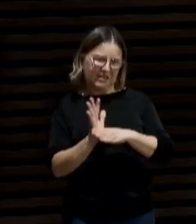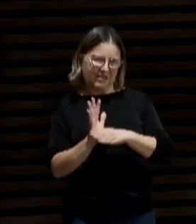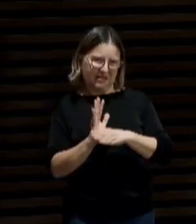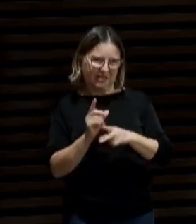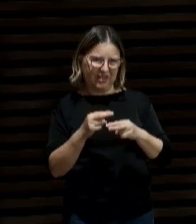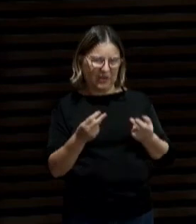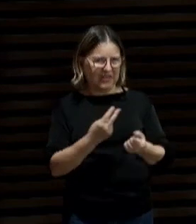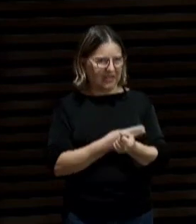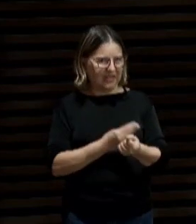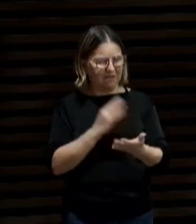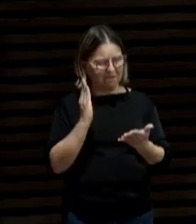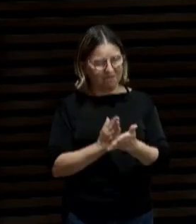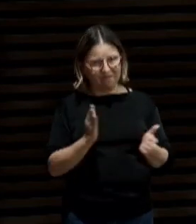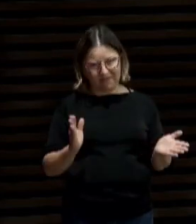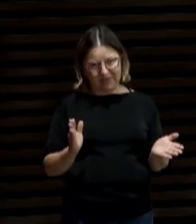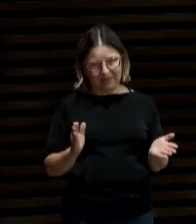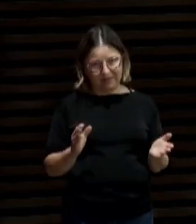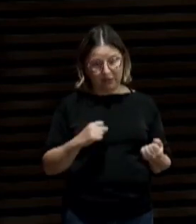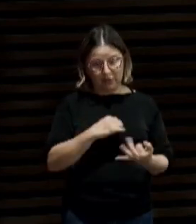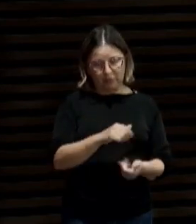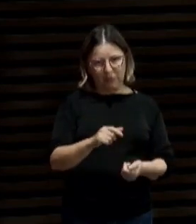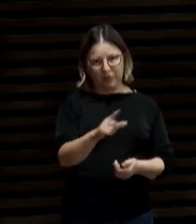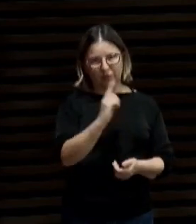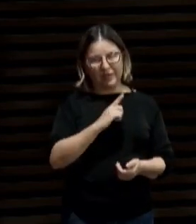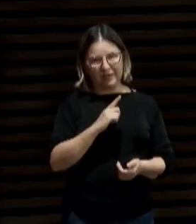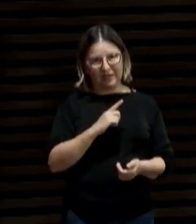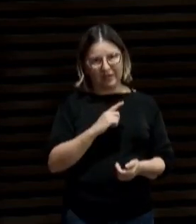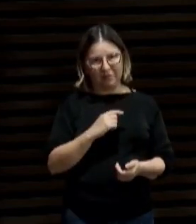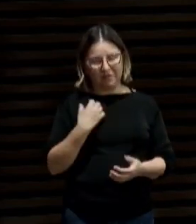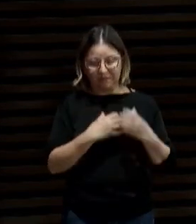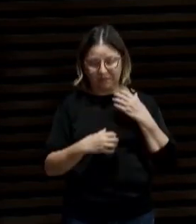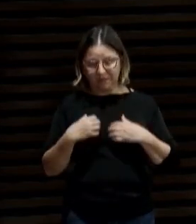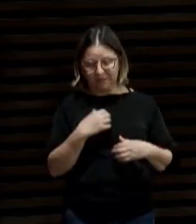diz. No mundo teremos aflições, principalmente,